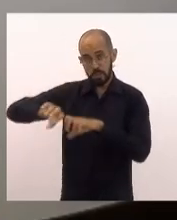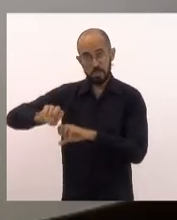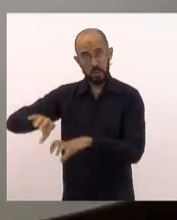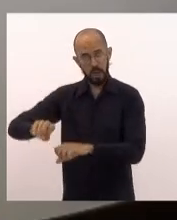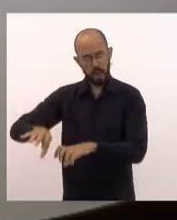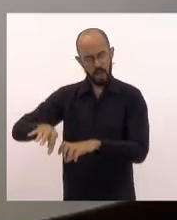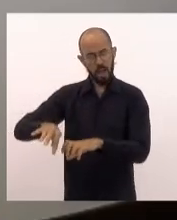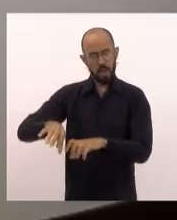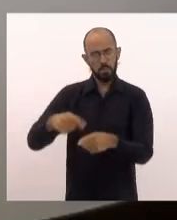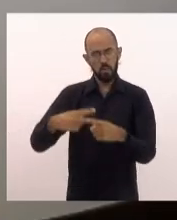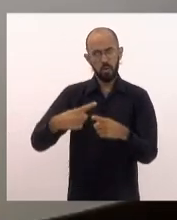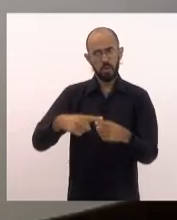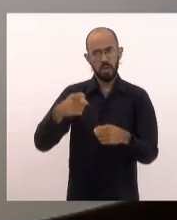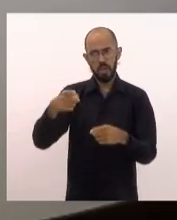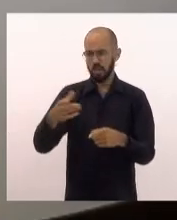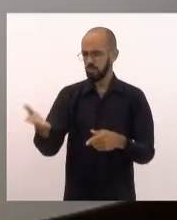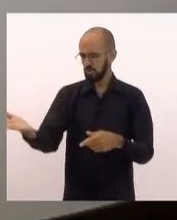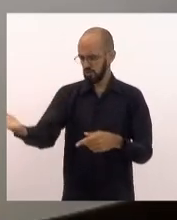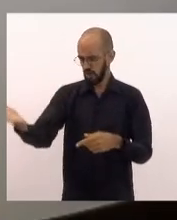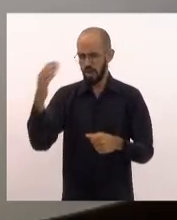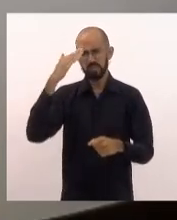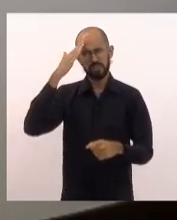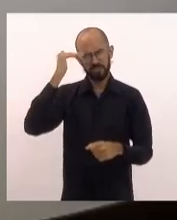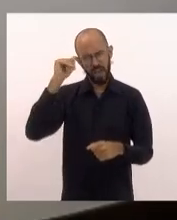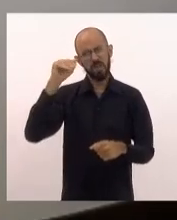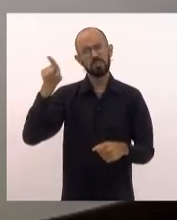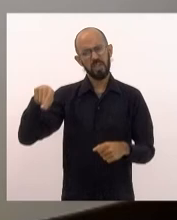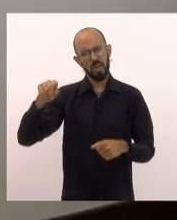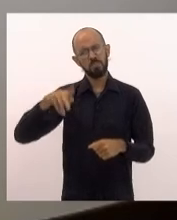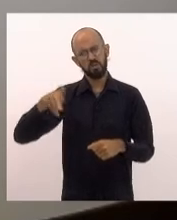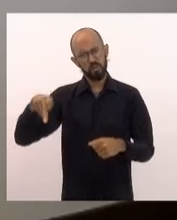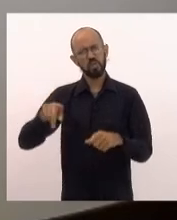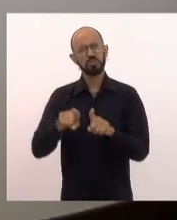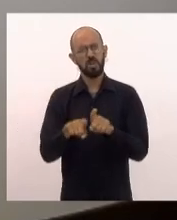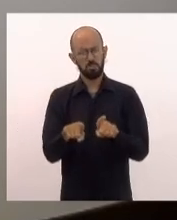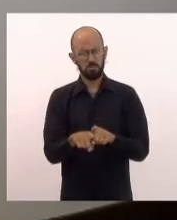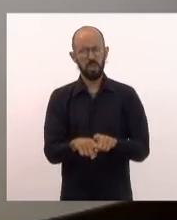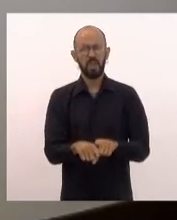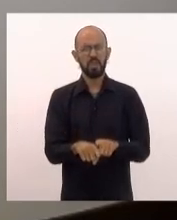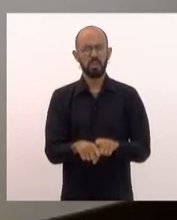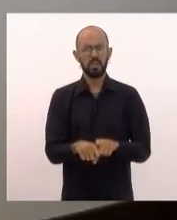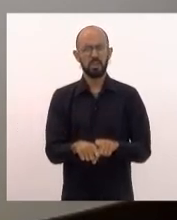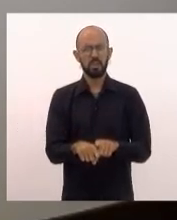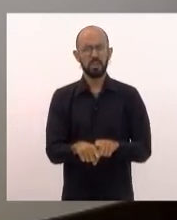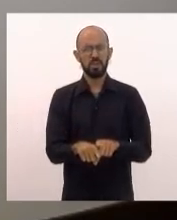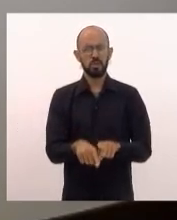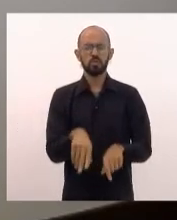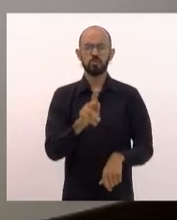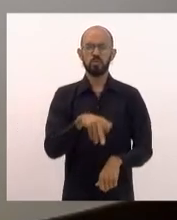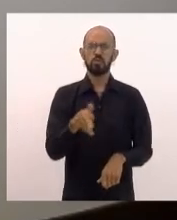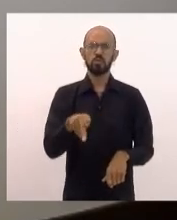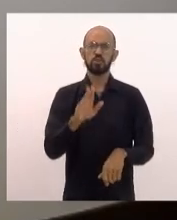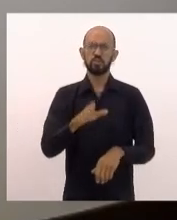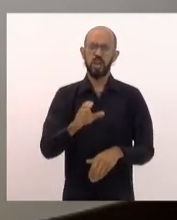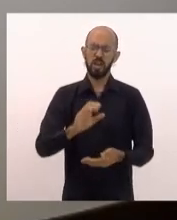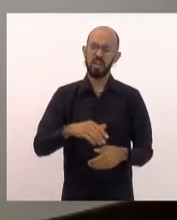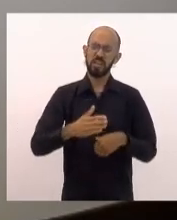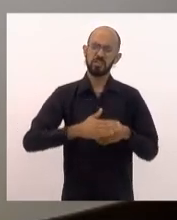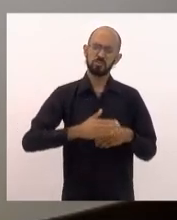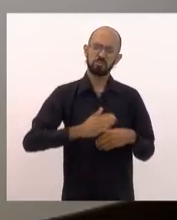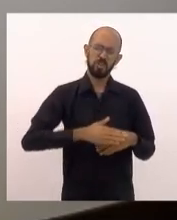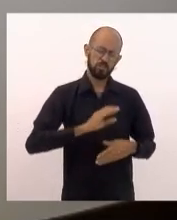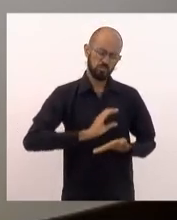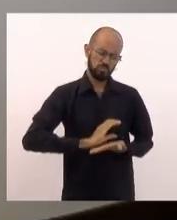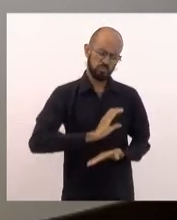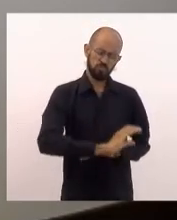me dirijo a Vossa Excelência, que é também uma professora. Enfim, então os professores já vêm fazendo esse investimento há muito tempo.